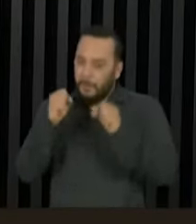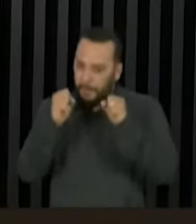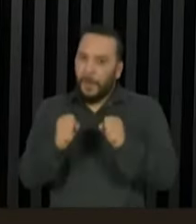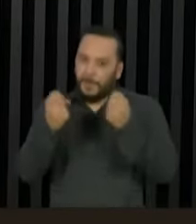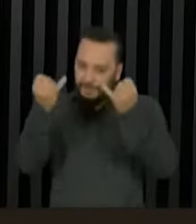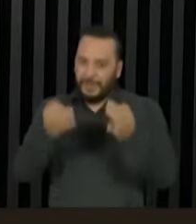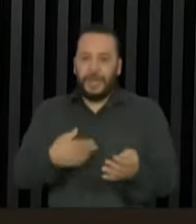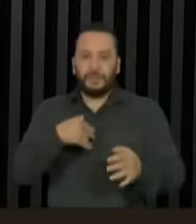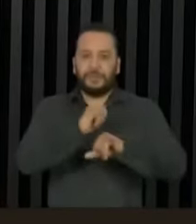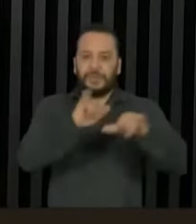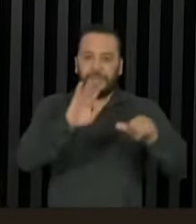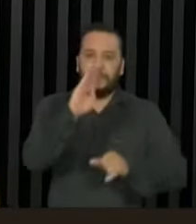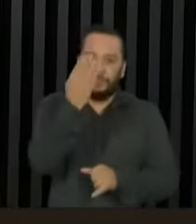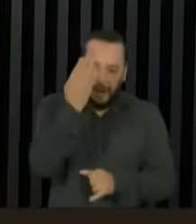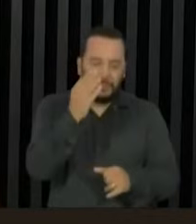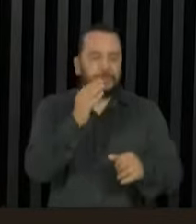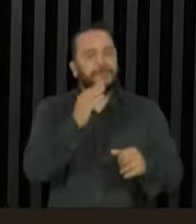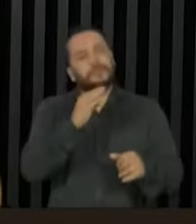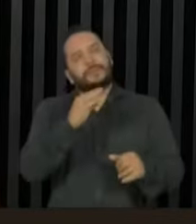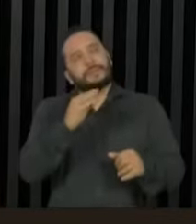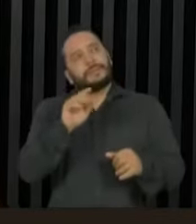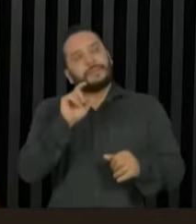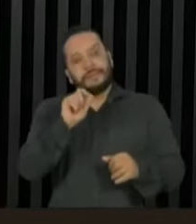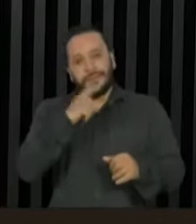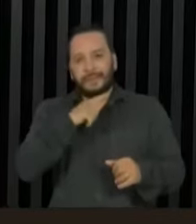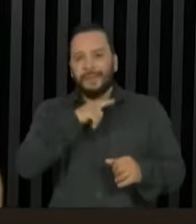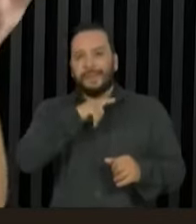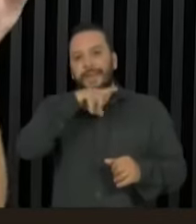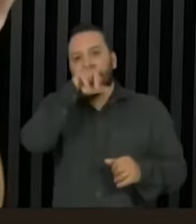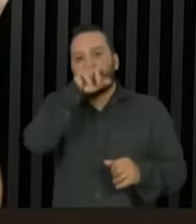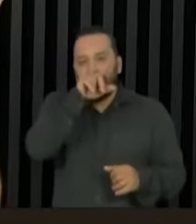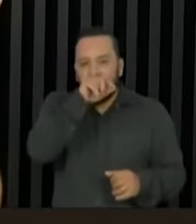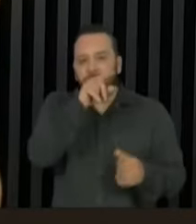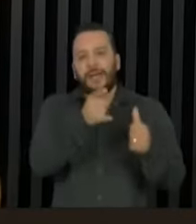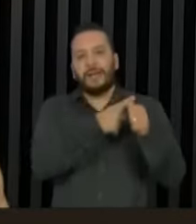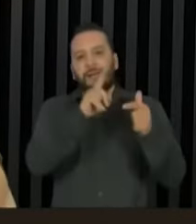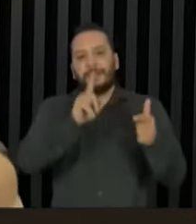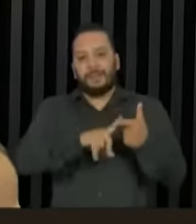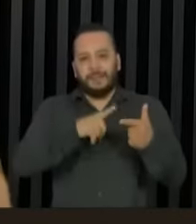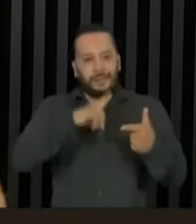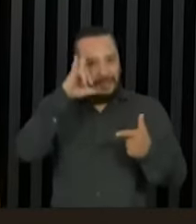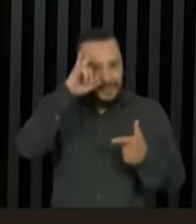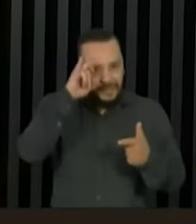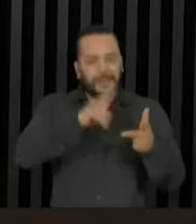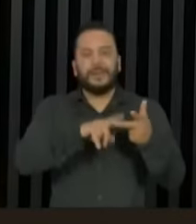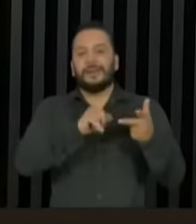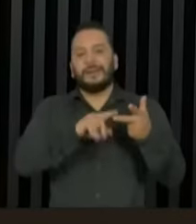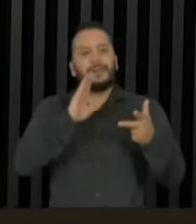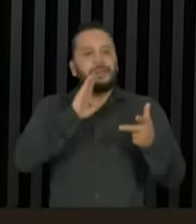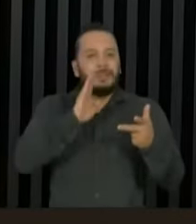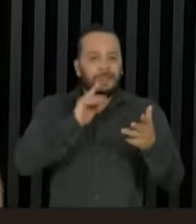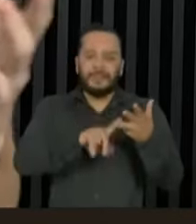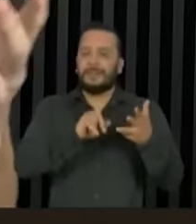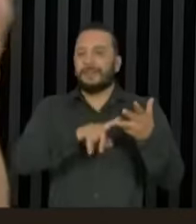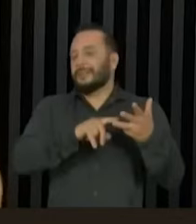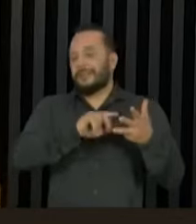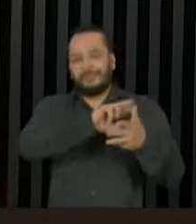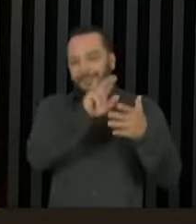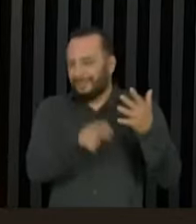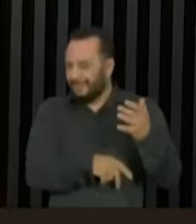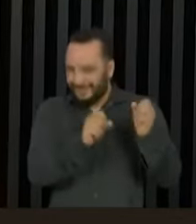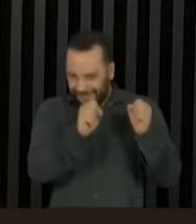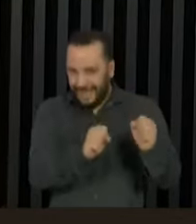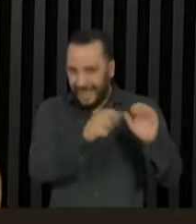fake News em instagram ou Facebook ou Twitter porque são redes públicas Onde você coloca algo e você está